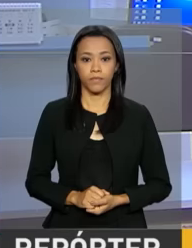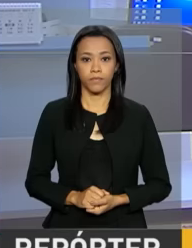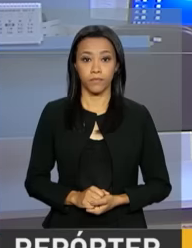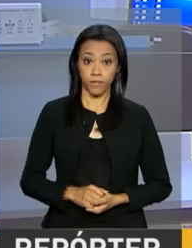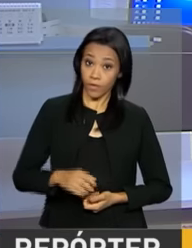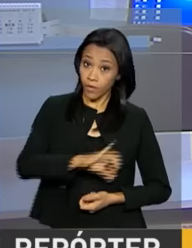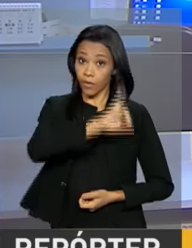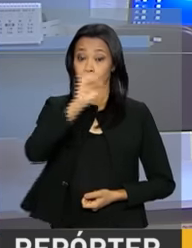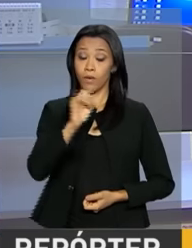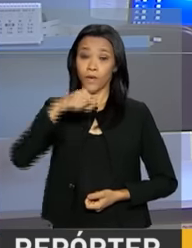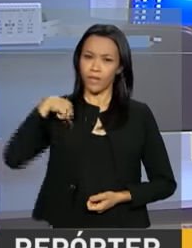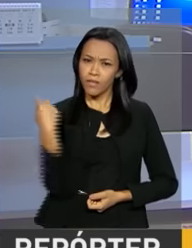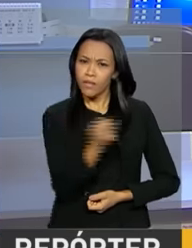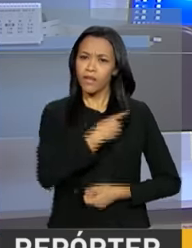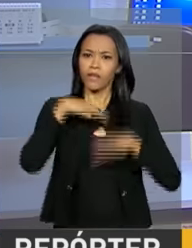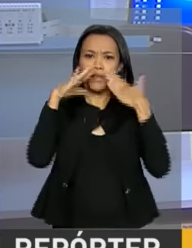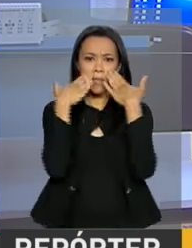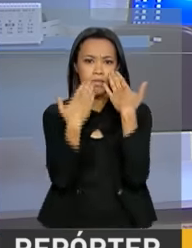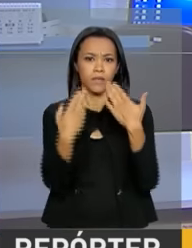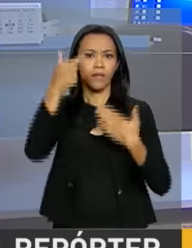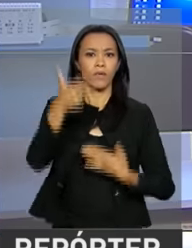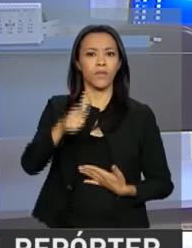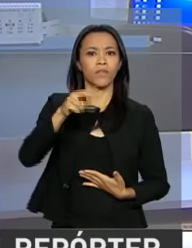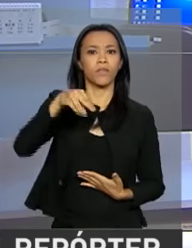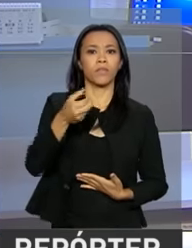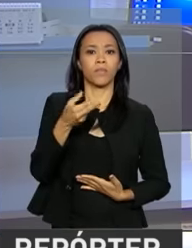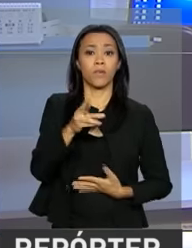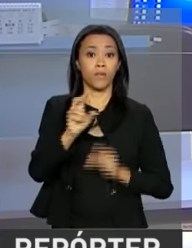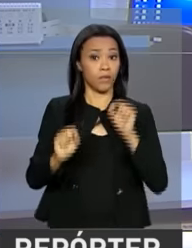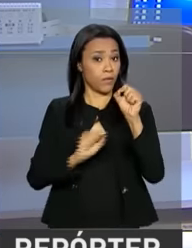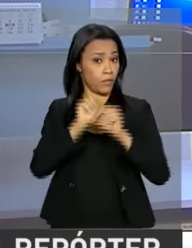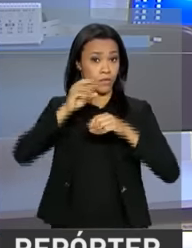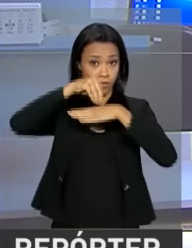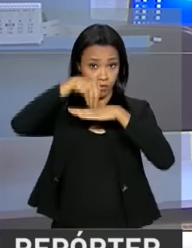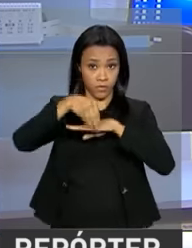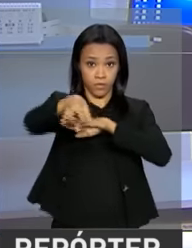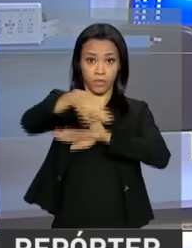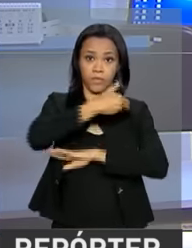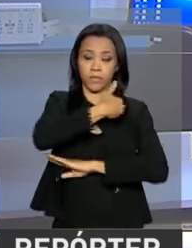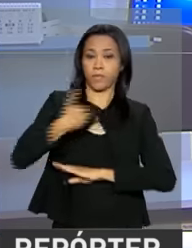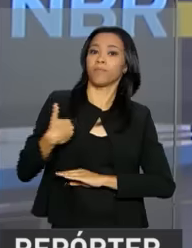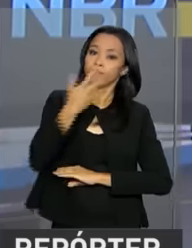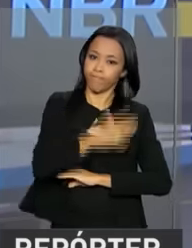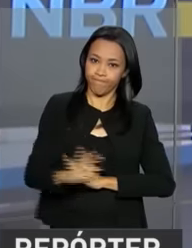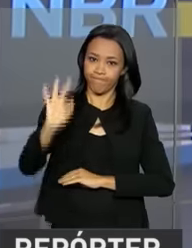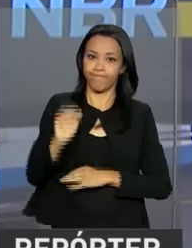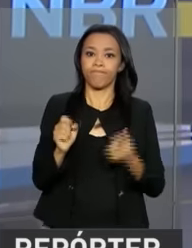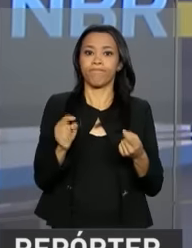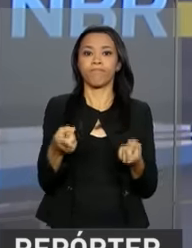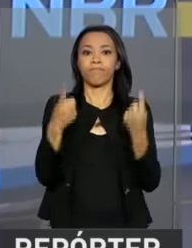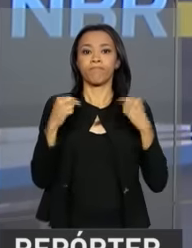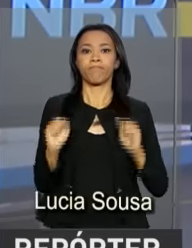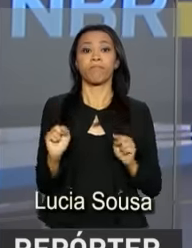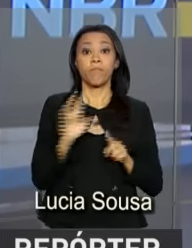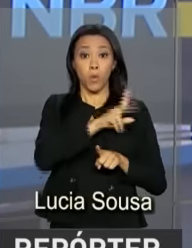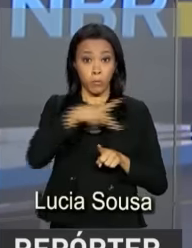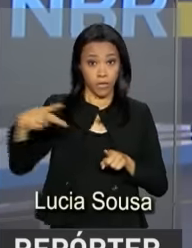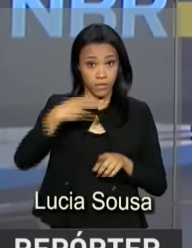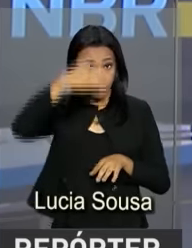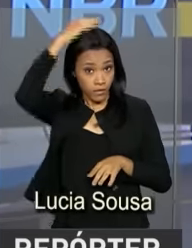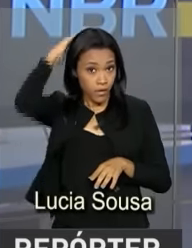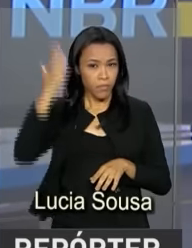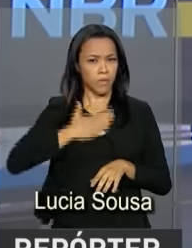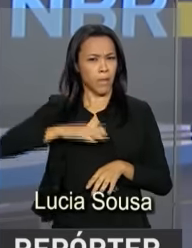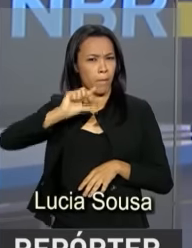Olá estamos de volta com mais uma edição do repórter NBR e as notícias do governo federal o presidente Michel Temer participou